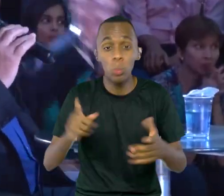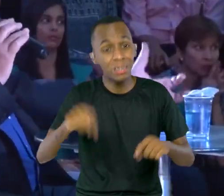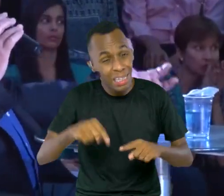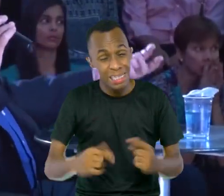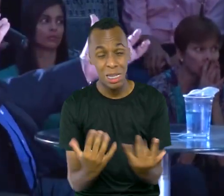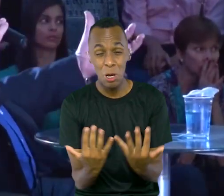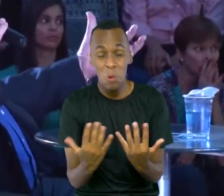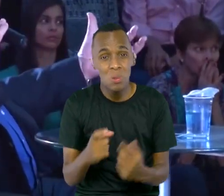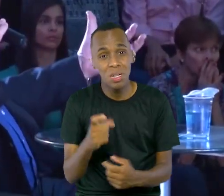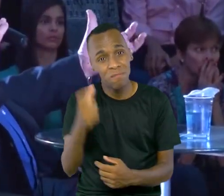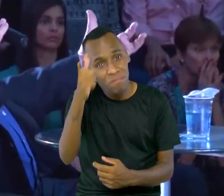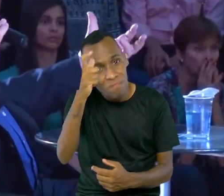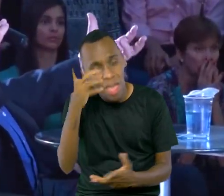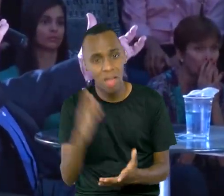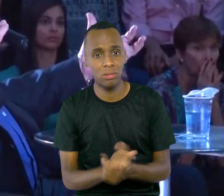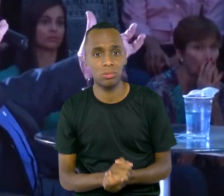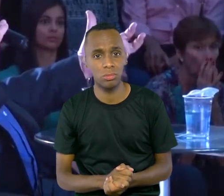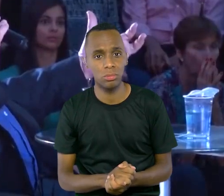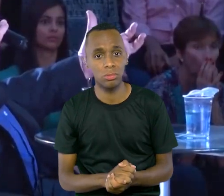está um inferno.